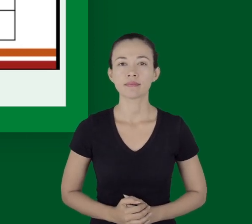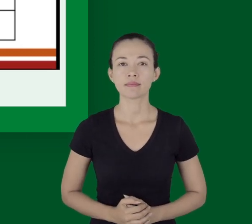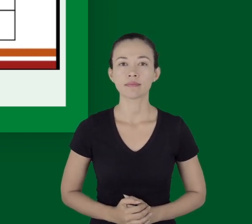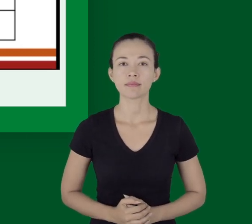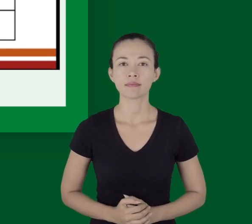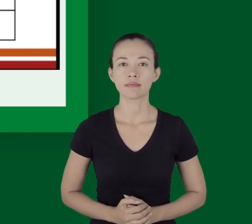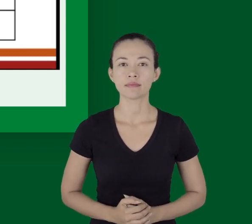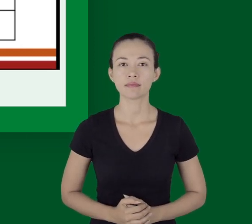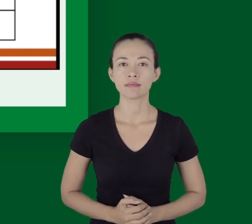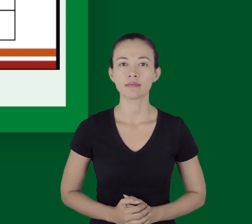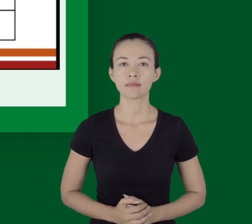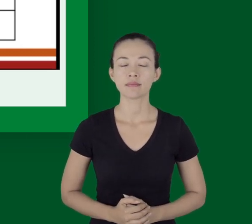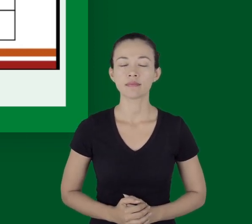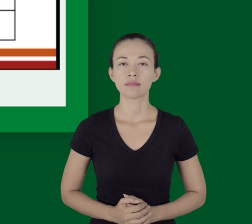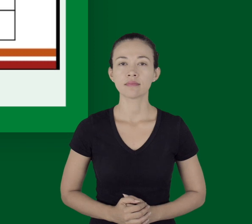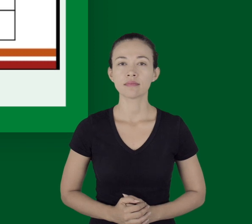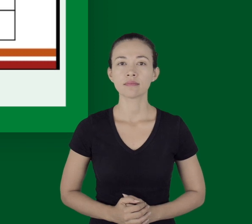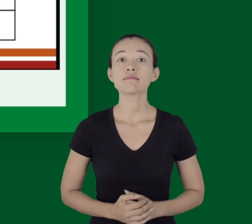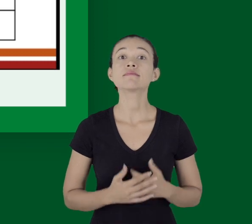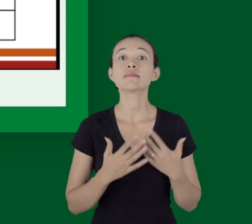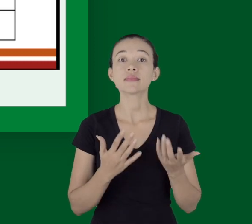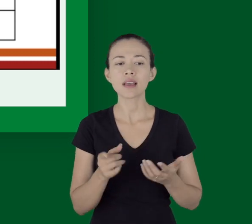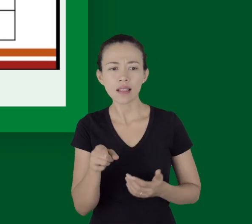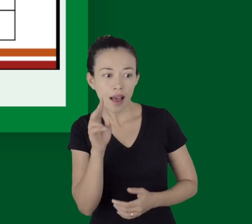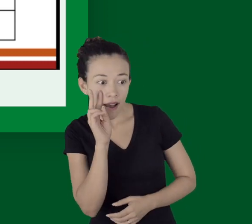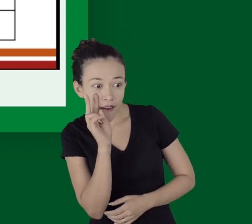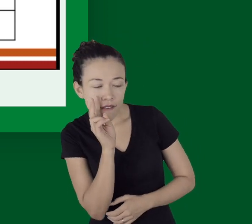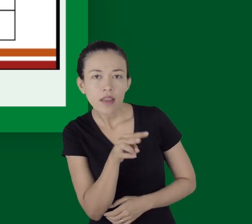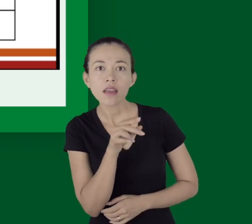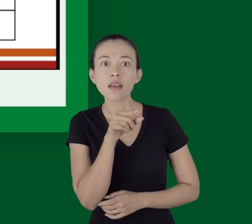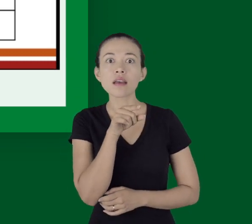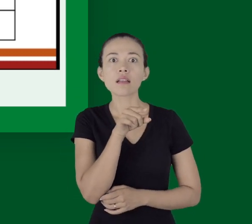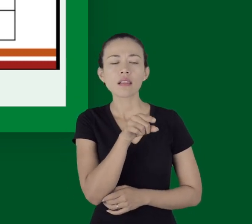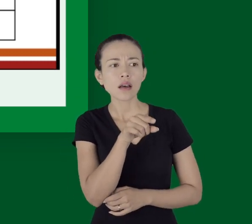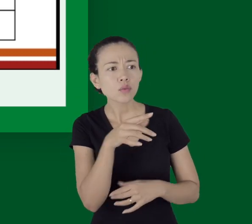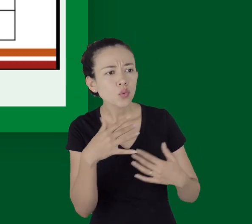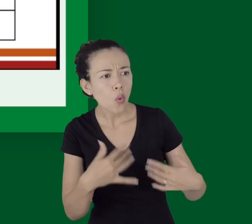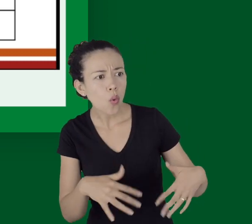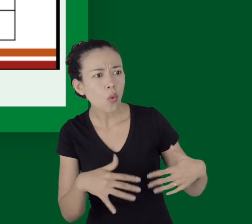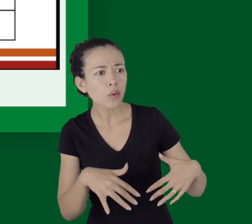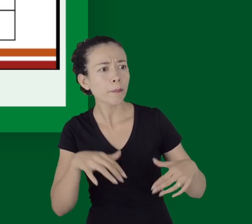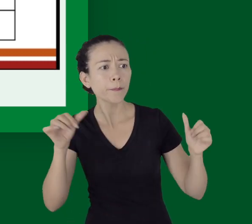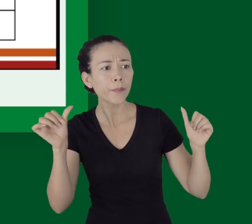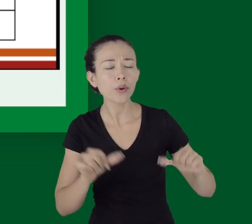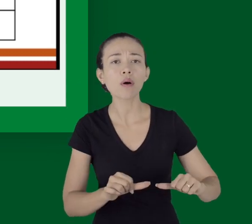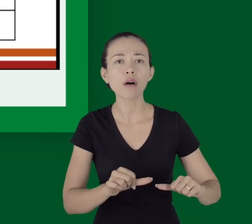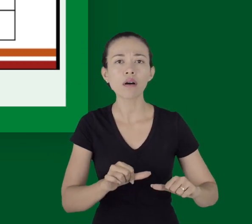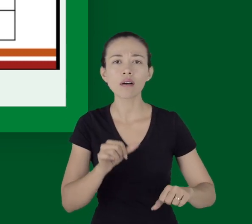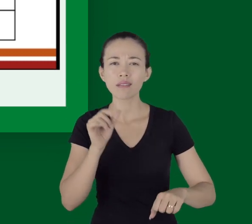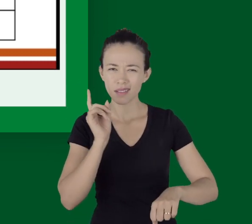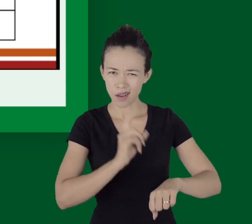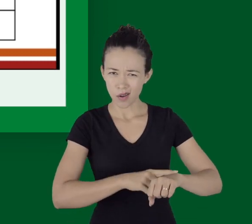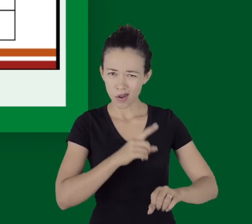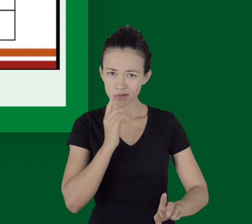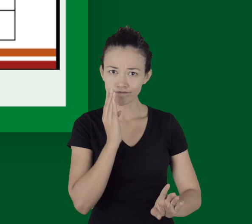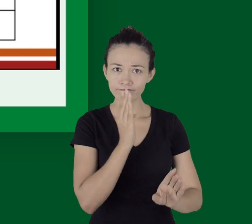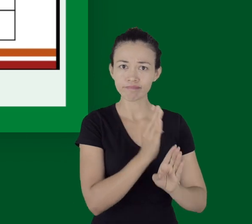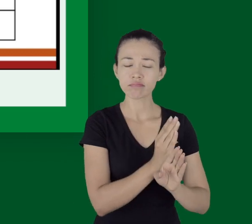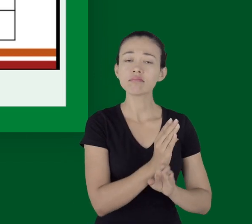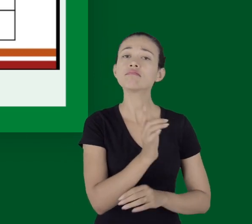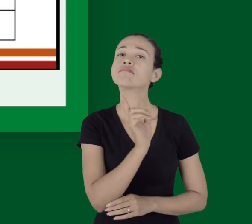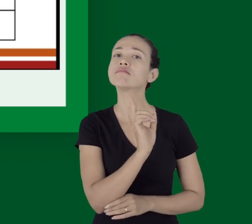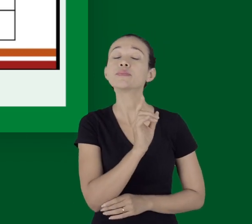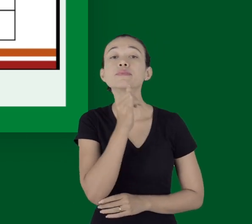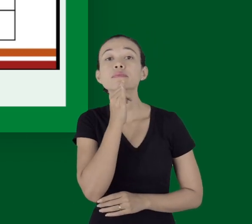chacoalha, né? Que são as LARs, lesões axoniais difusas, onde o cérebro ele apresenta pequenos